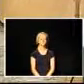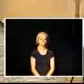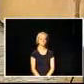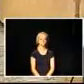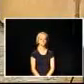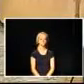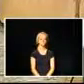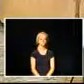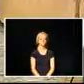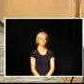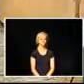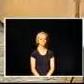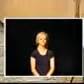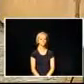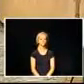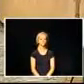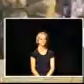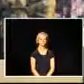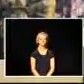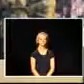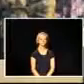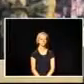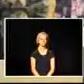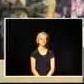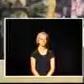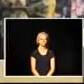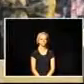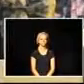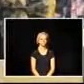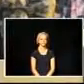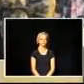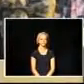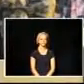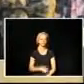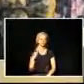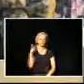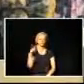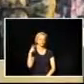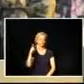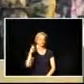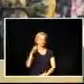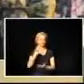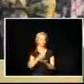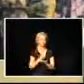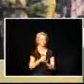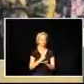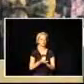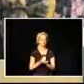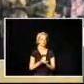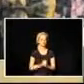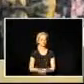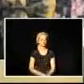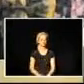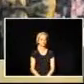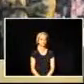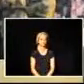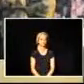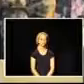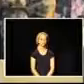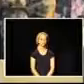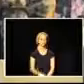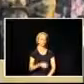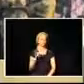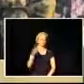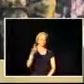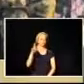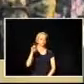Vereador Bilili, presente. Vereador Neneca, presente. Vereador Luizinho da Farmácia, presente. Vereadora Graça, ausente.